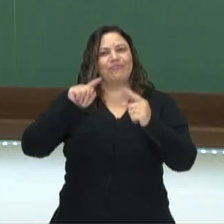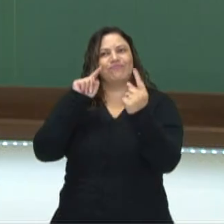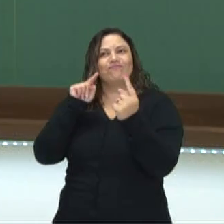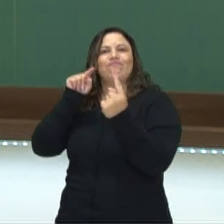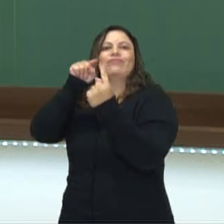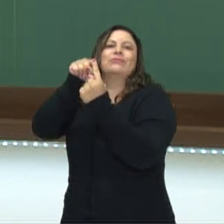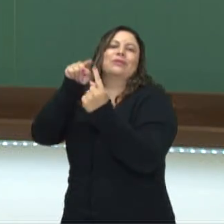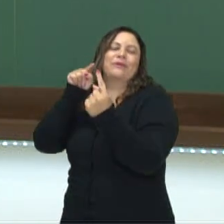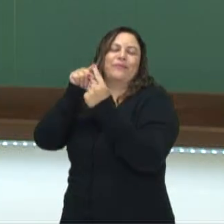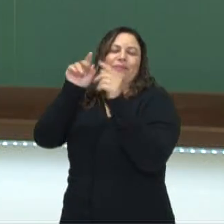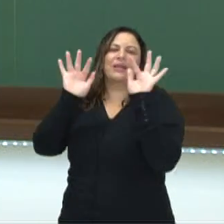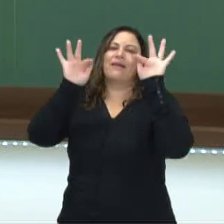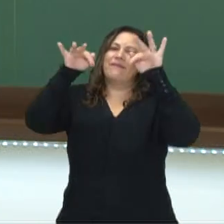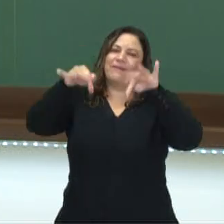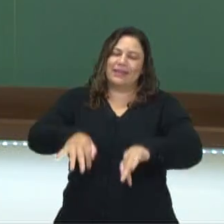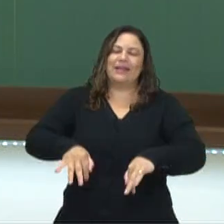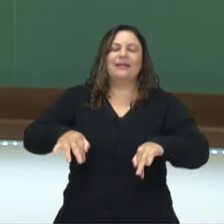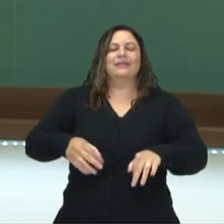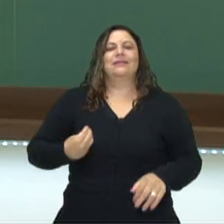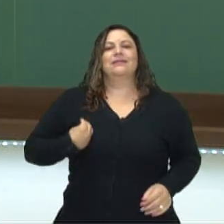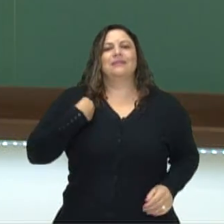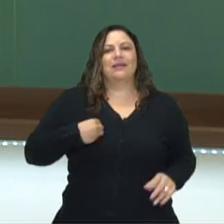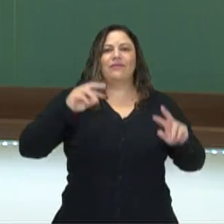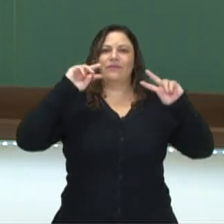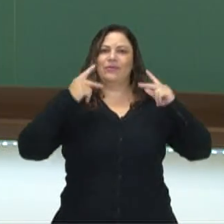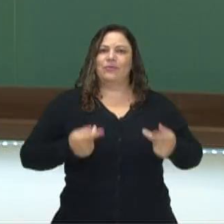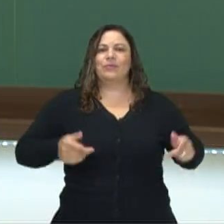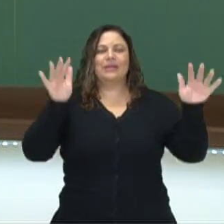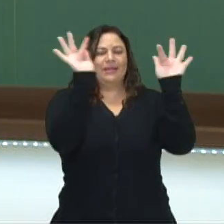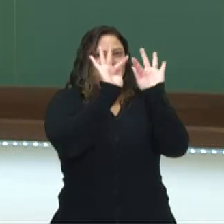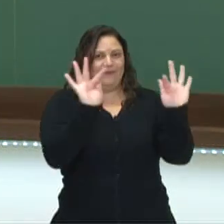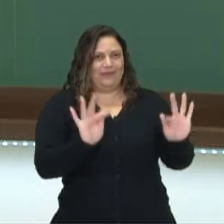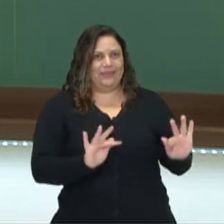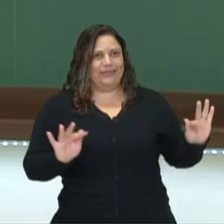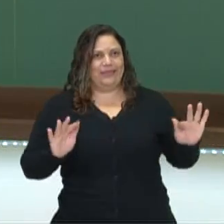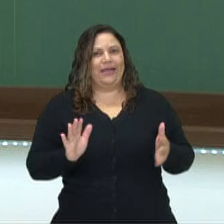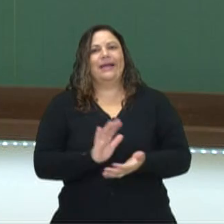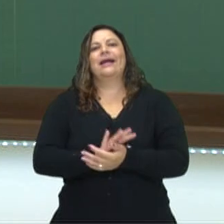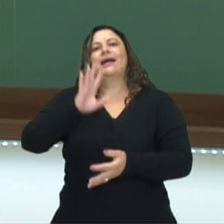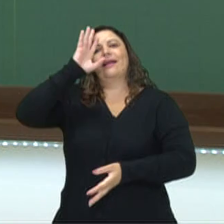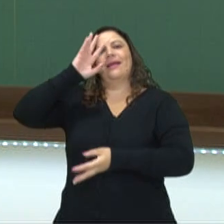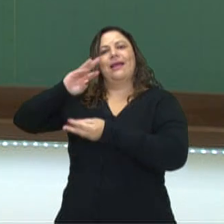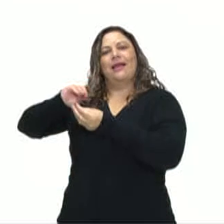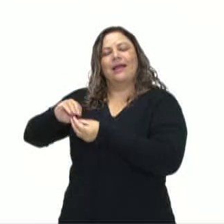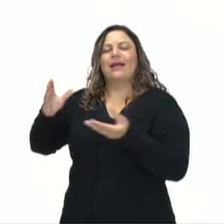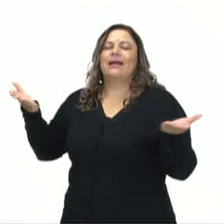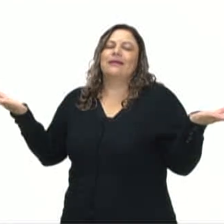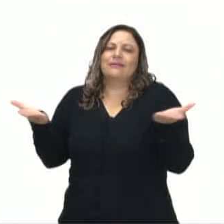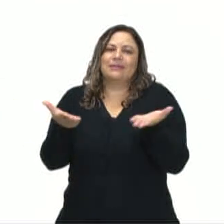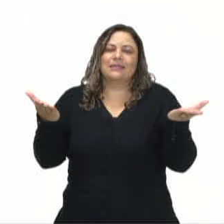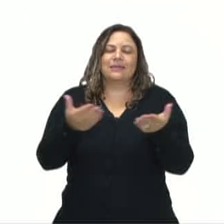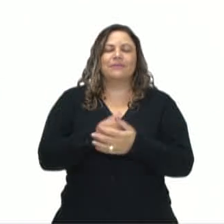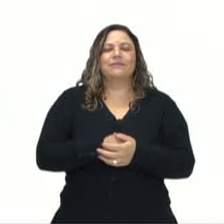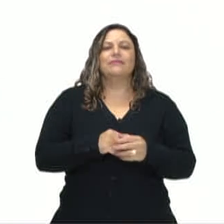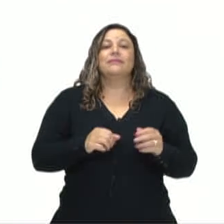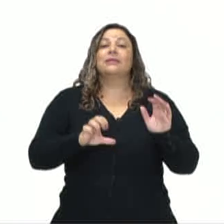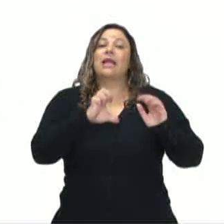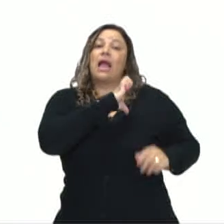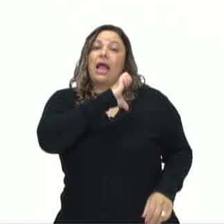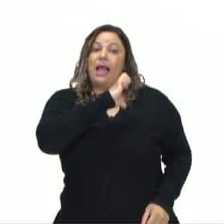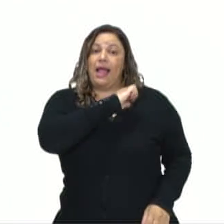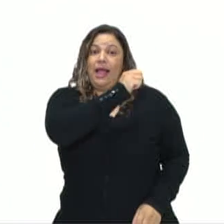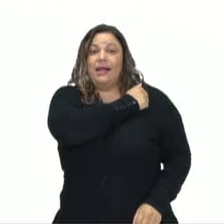telos, a finalidade da vida humana, a felicidade. Então, vamos aqui para a nossa revisão de hoje. A ética aristotélica é uma